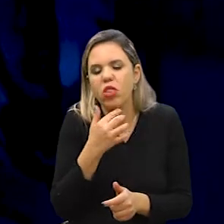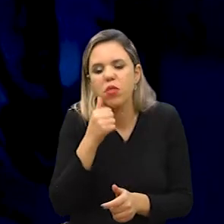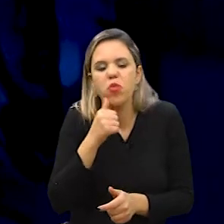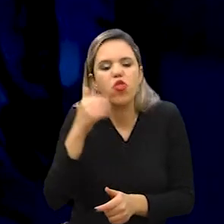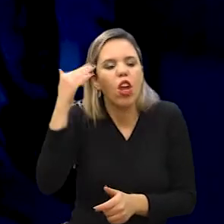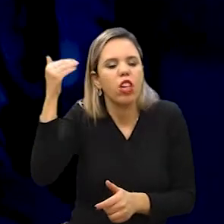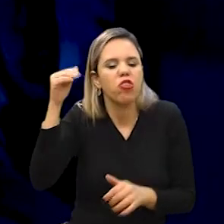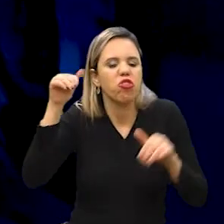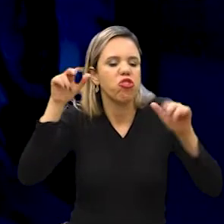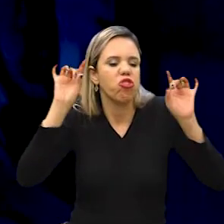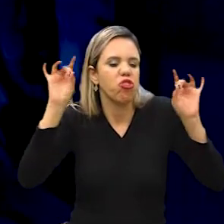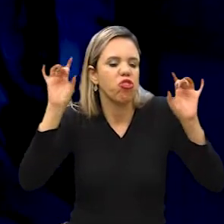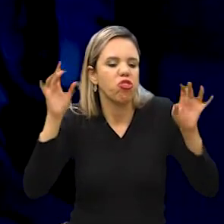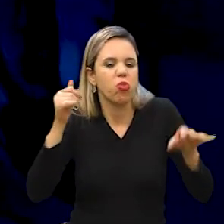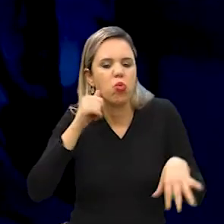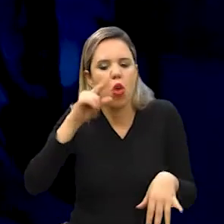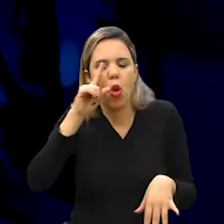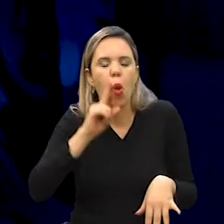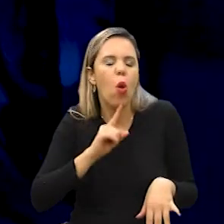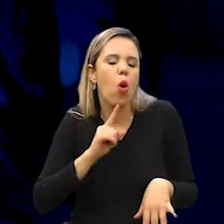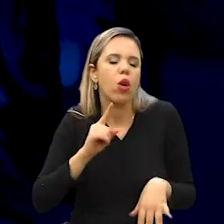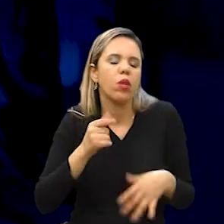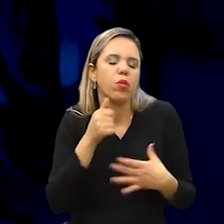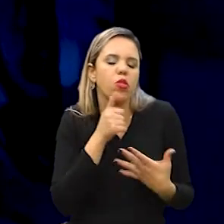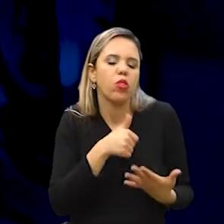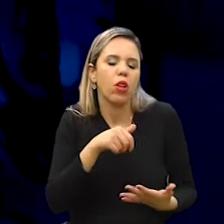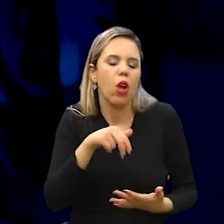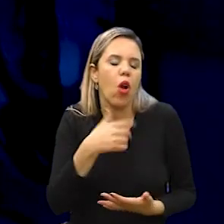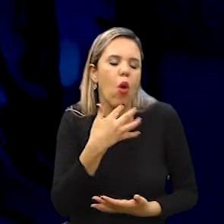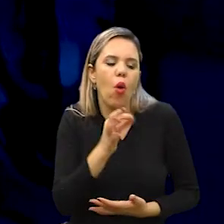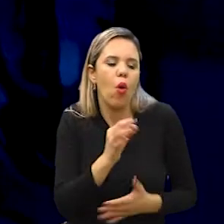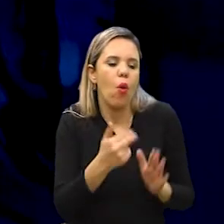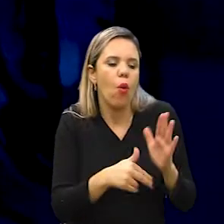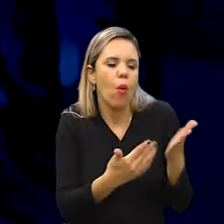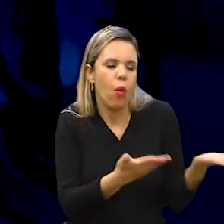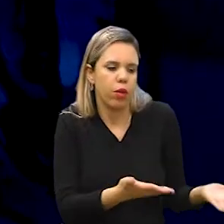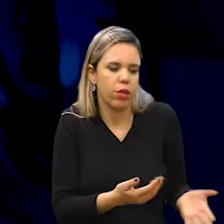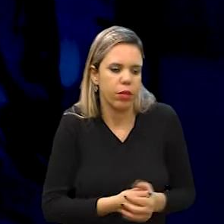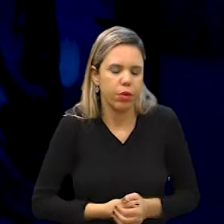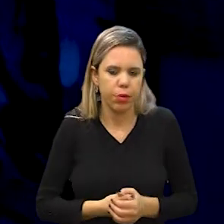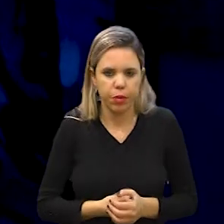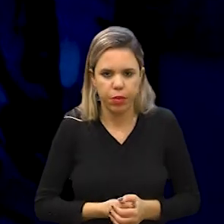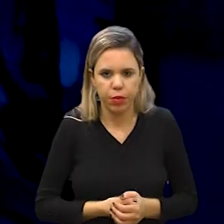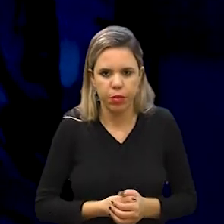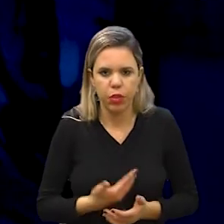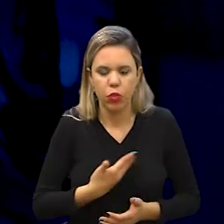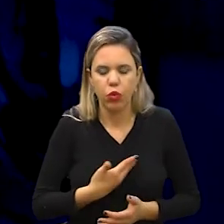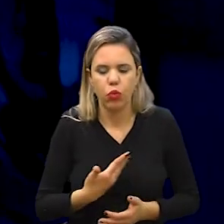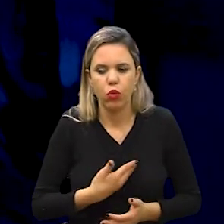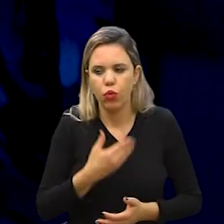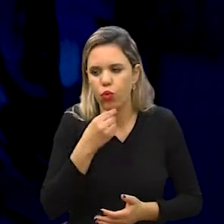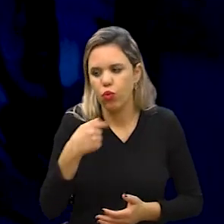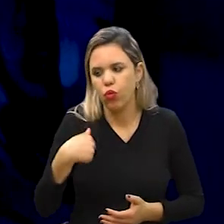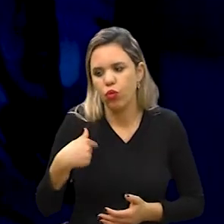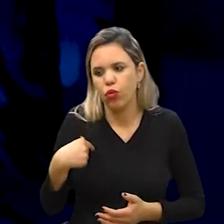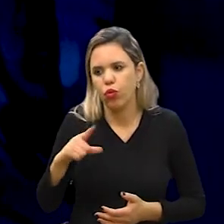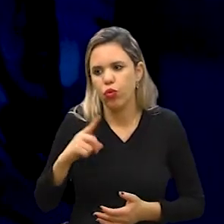Básico. Como é que eu vou montar um negócio com o nome da Ana, sendo que eu não a conheço? Através de um amigo,